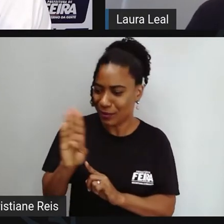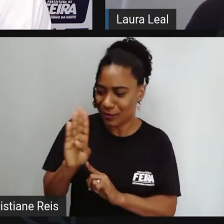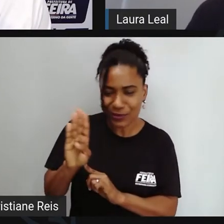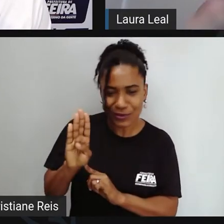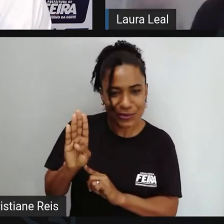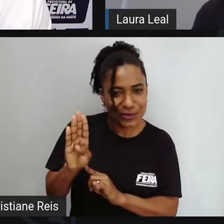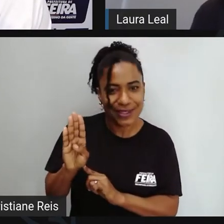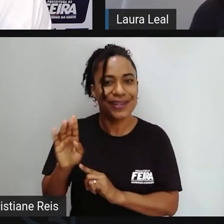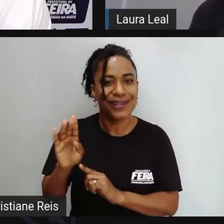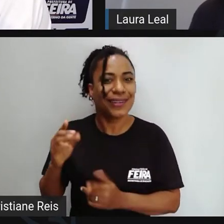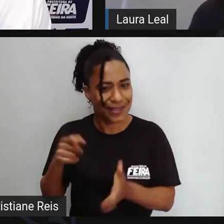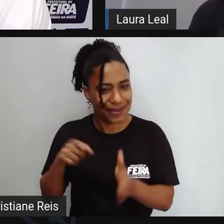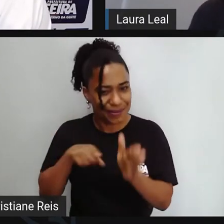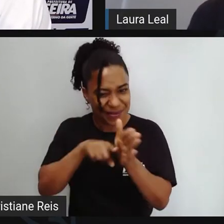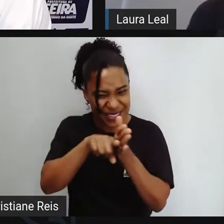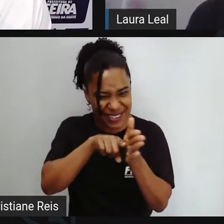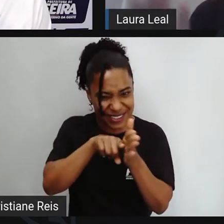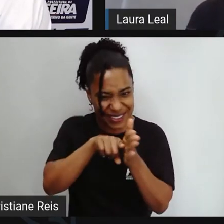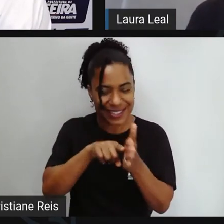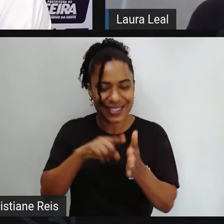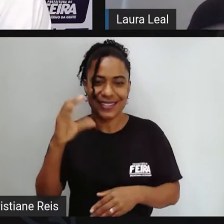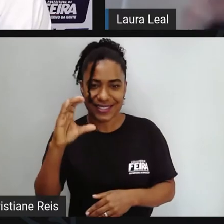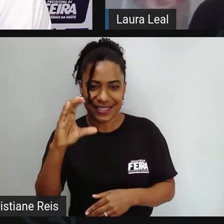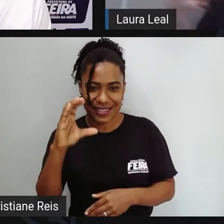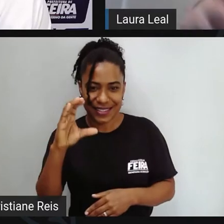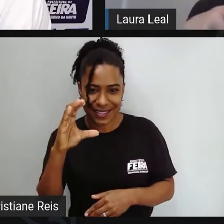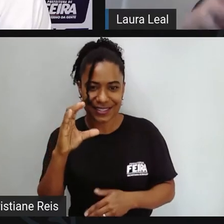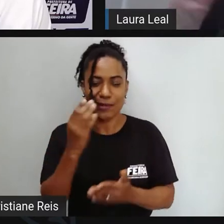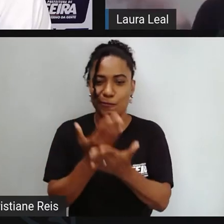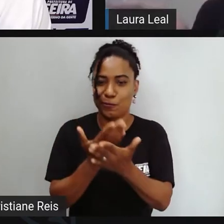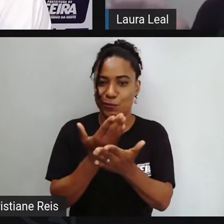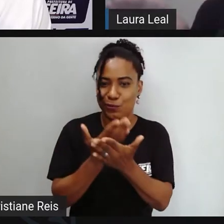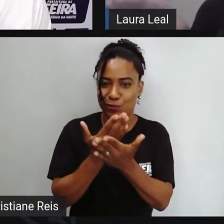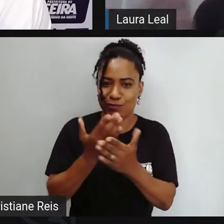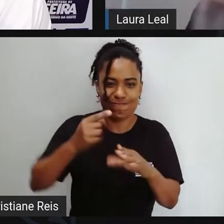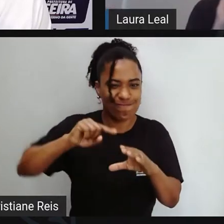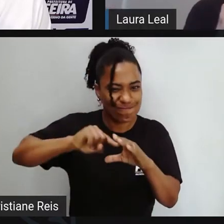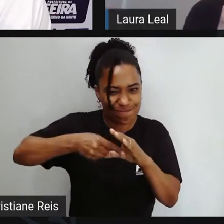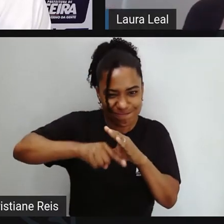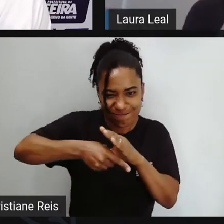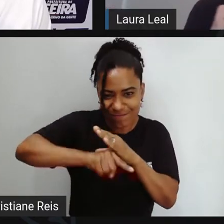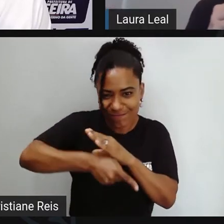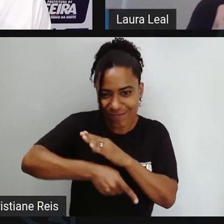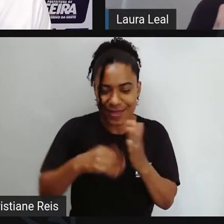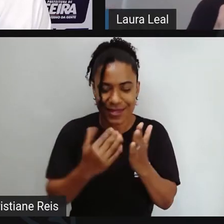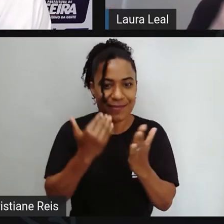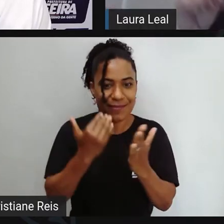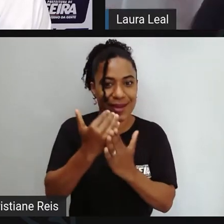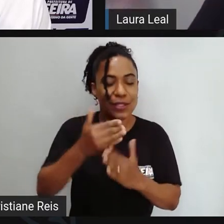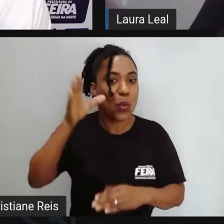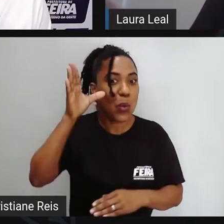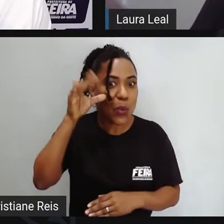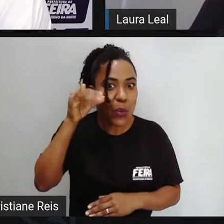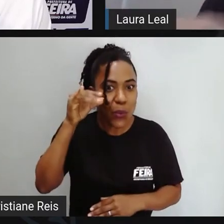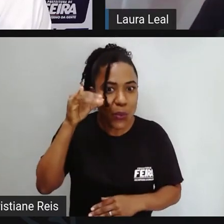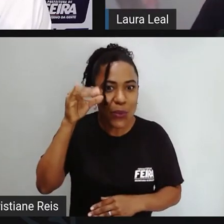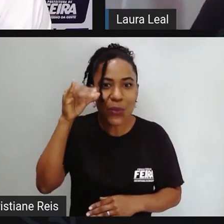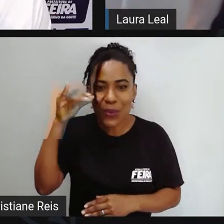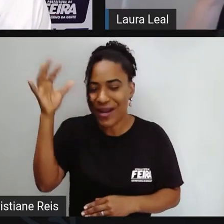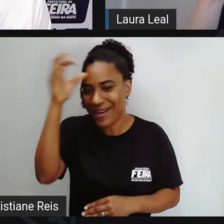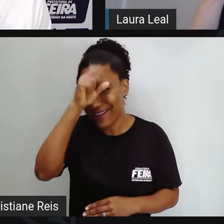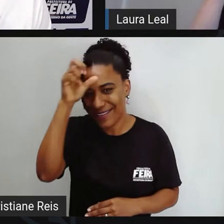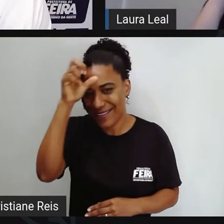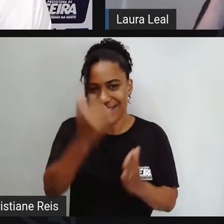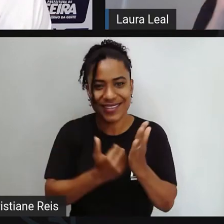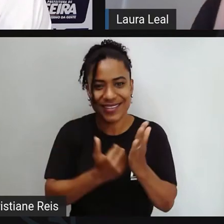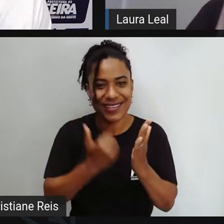coisas e a minha vontade de estudar, né? Eu ia tentar entender coisas, matar a minha curiosidade estudando para o resto